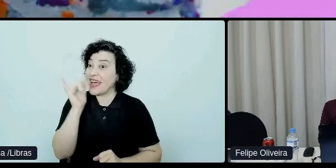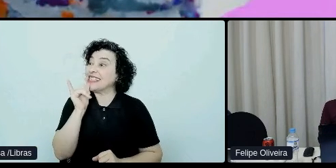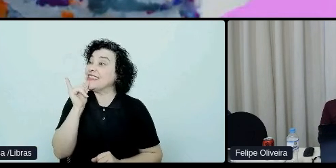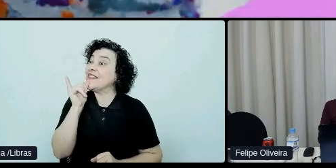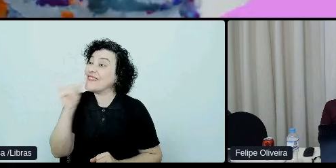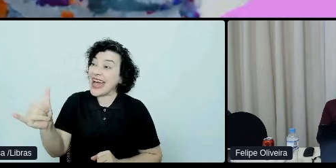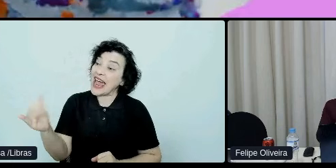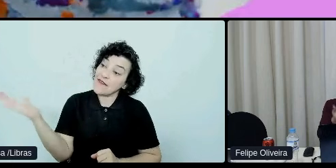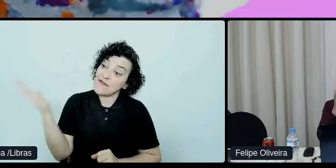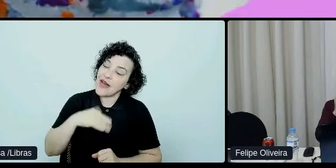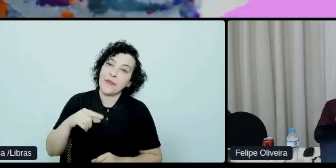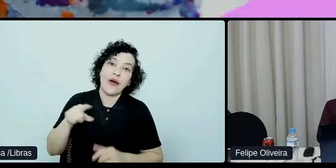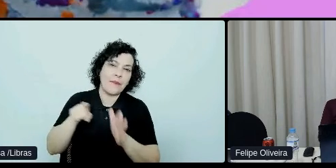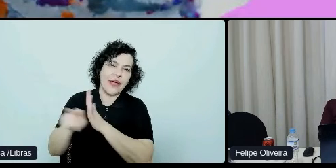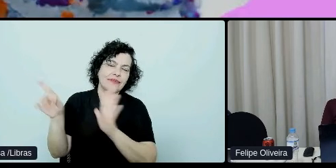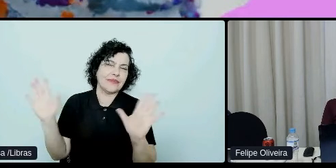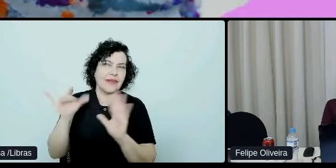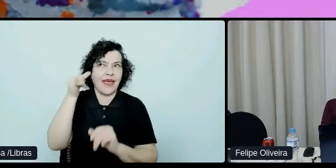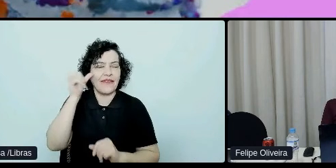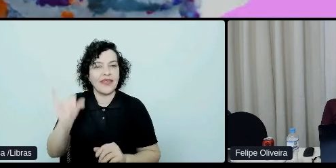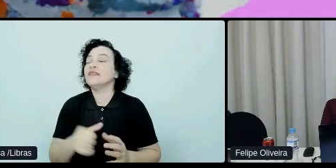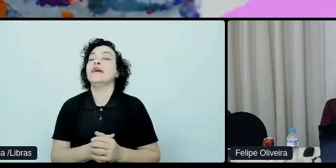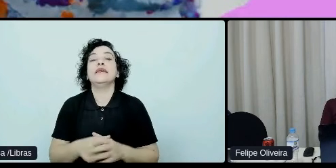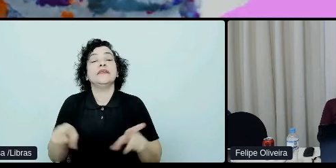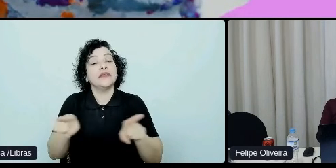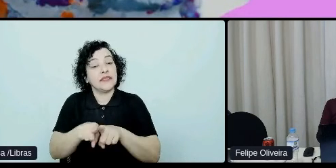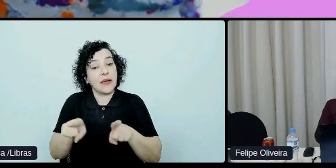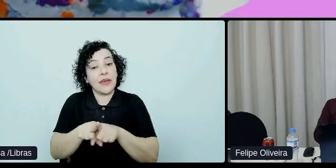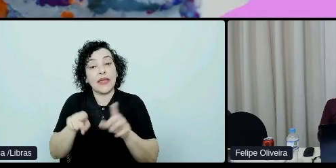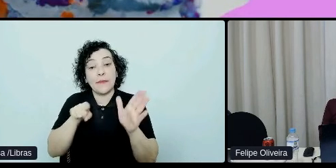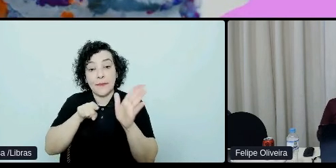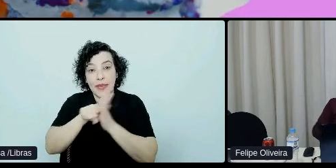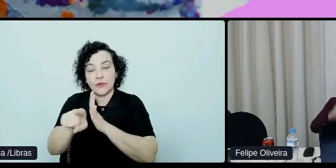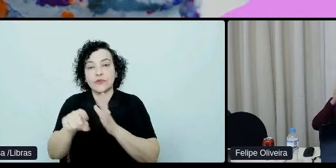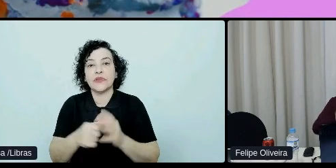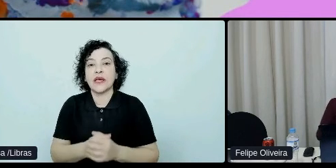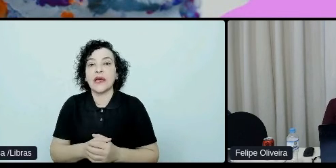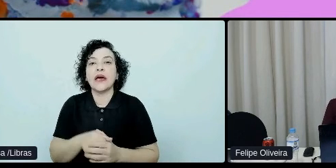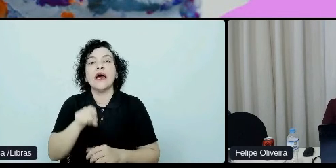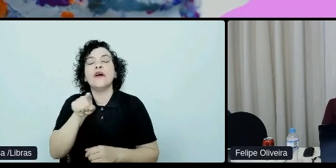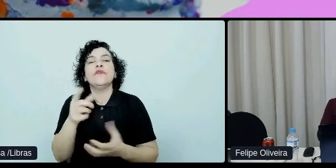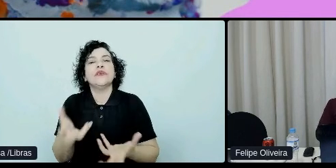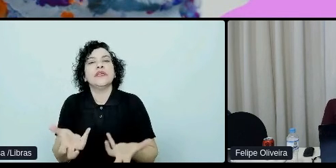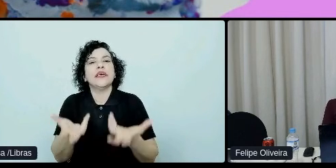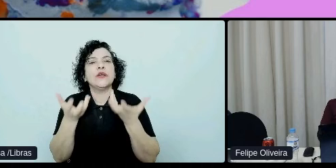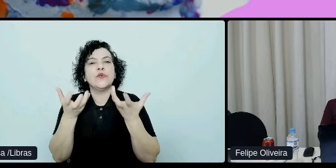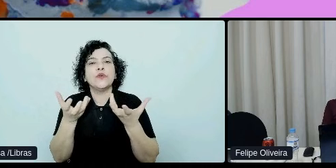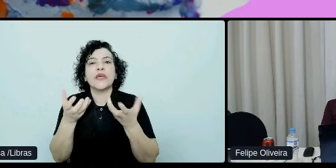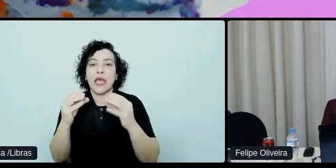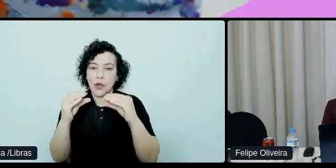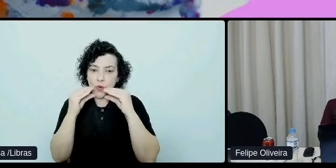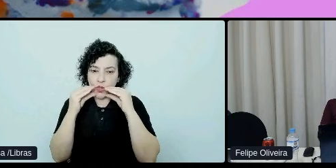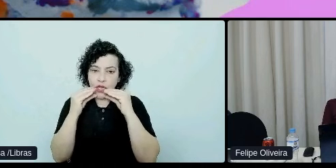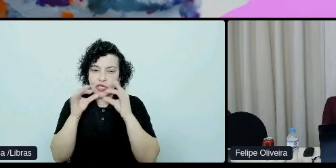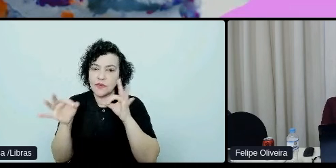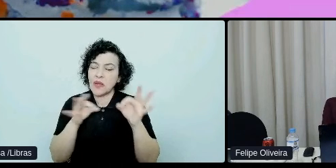perguntar. E a questão da pergunta é um exemplo. Você não quer lá fazer um lanche para mim? Ela fala,